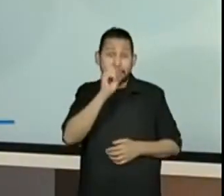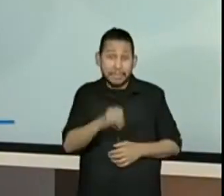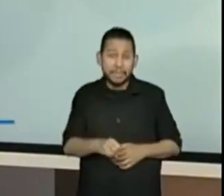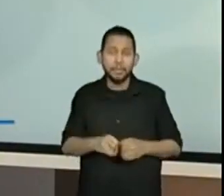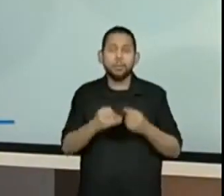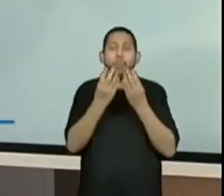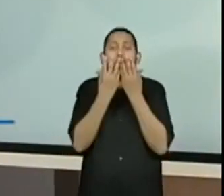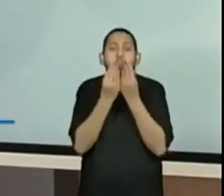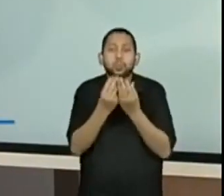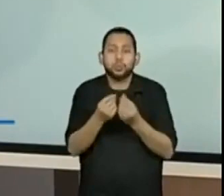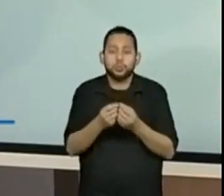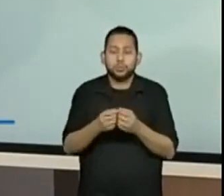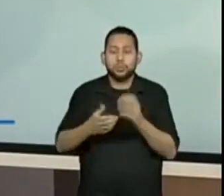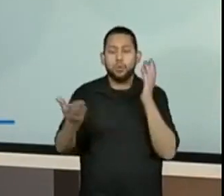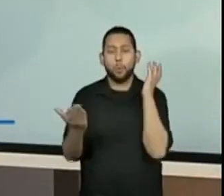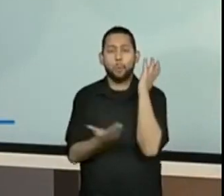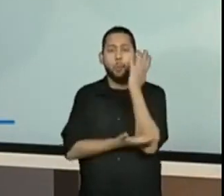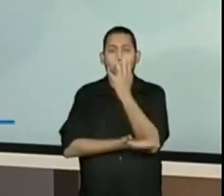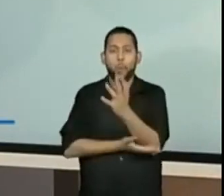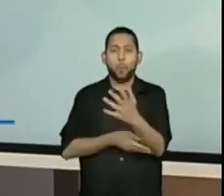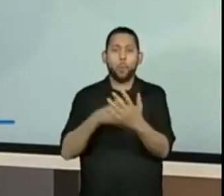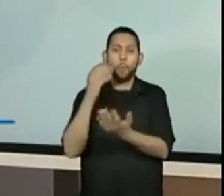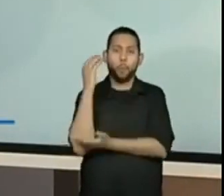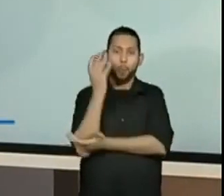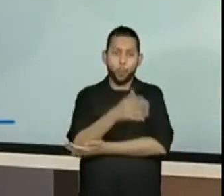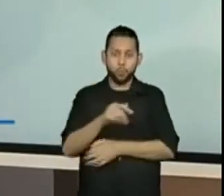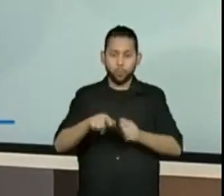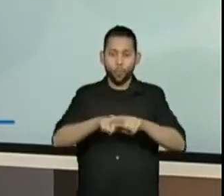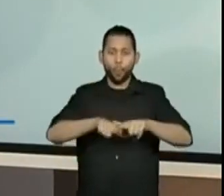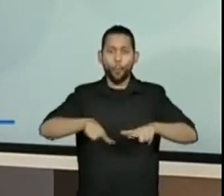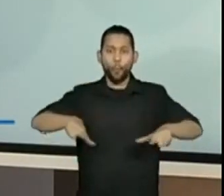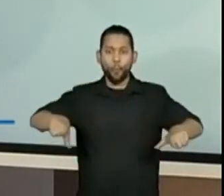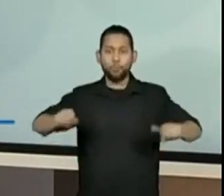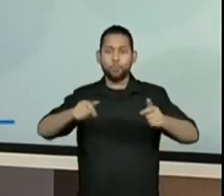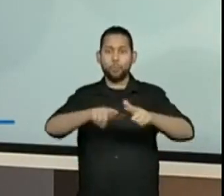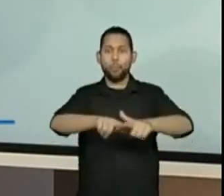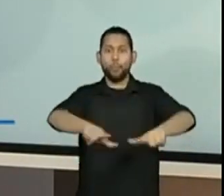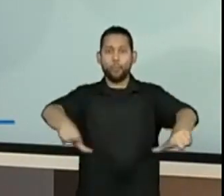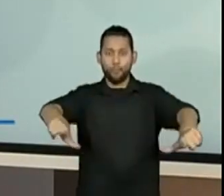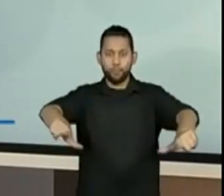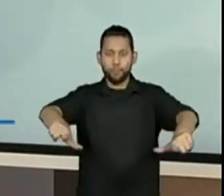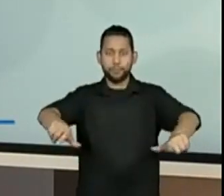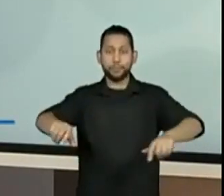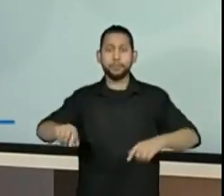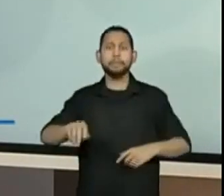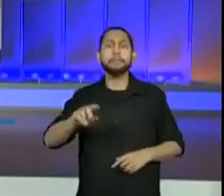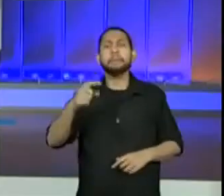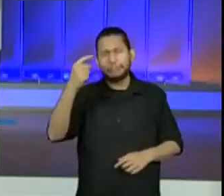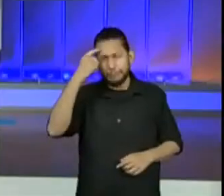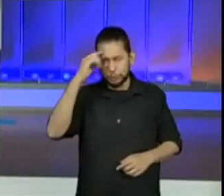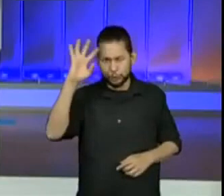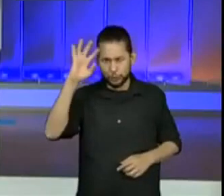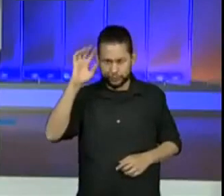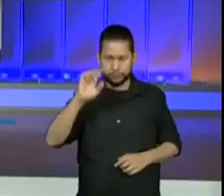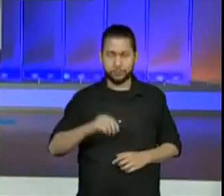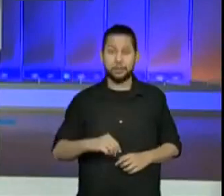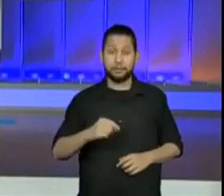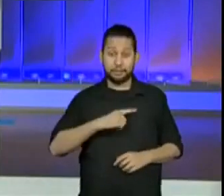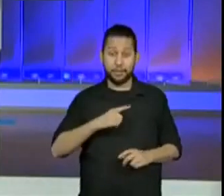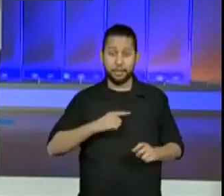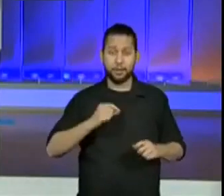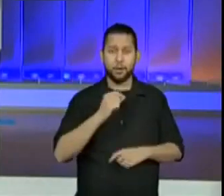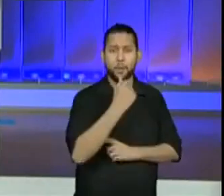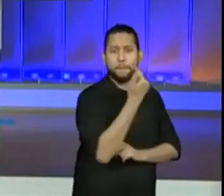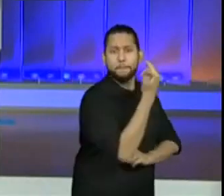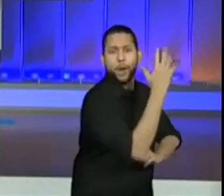em virtude da urbanização, muitas áreas são devastadas. As ações do homem, não